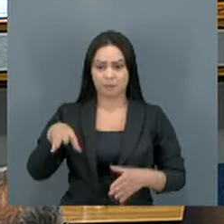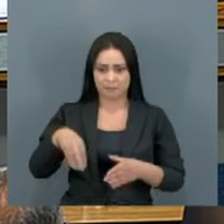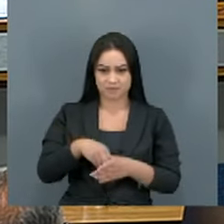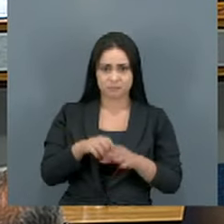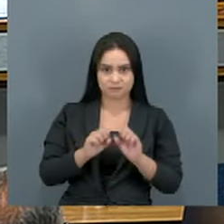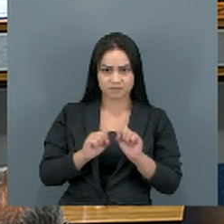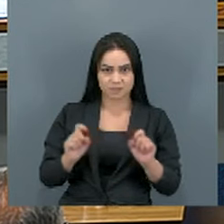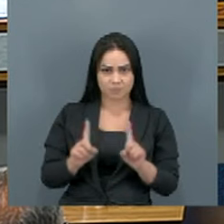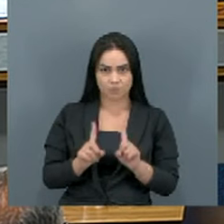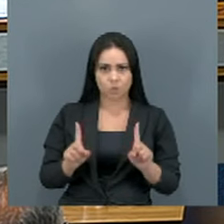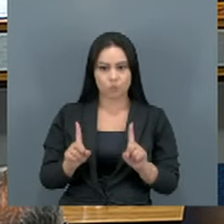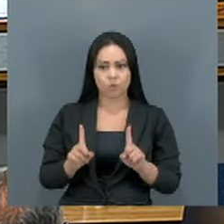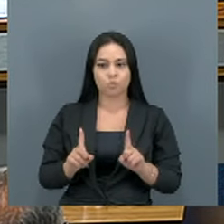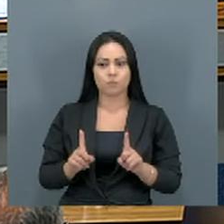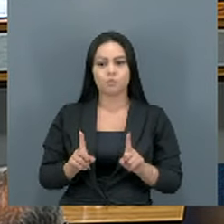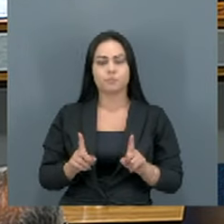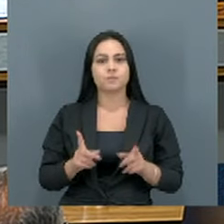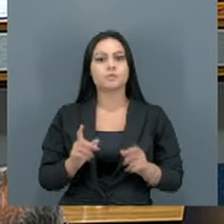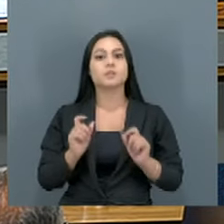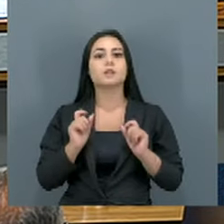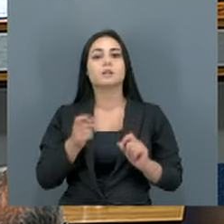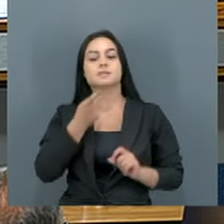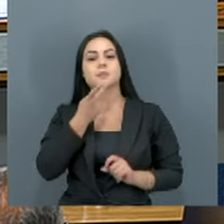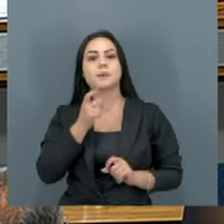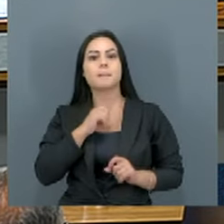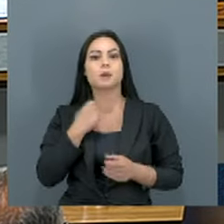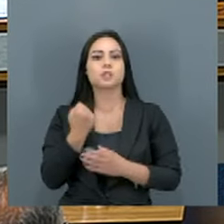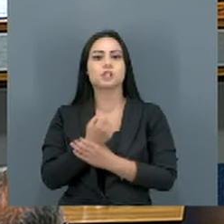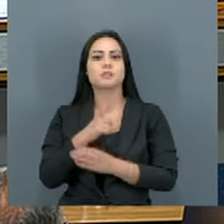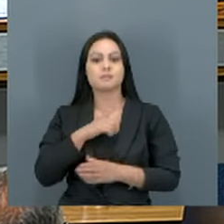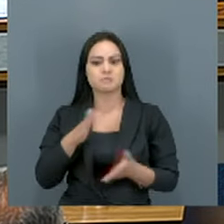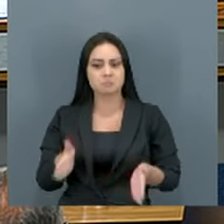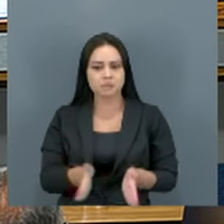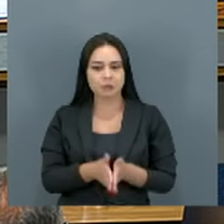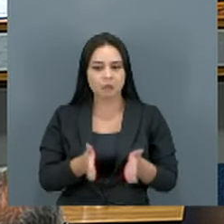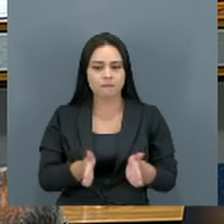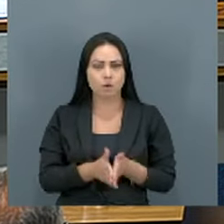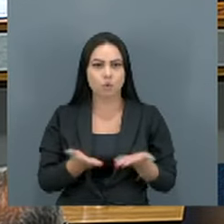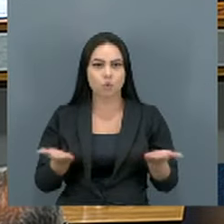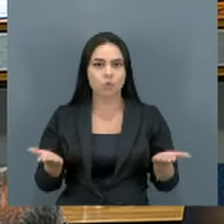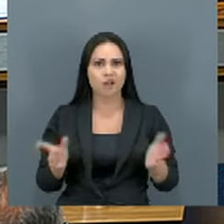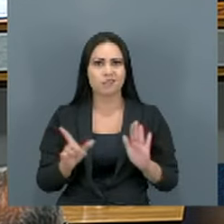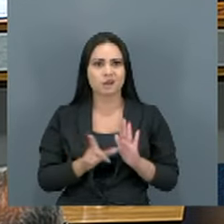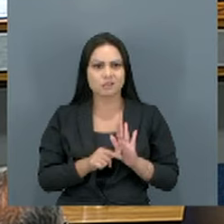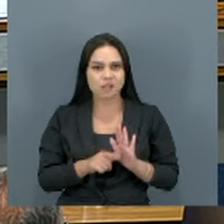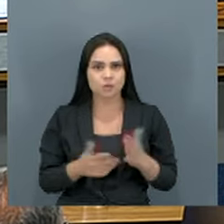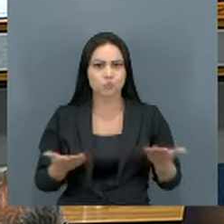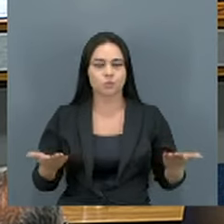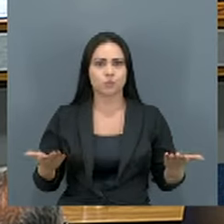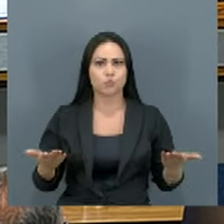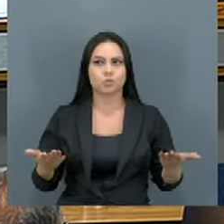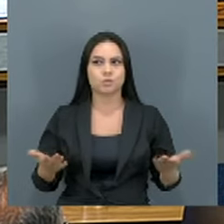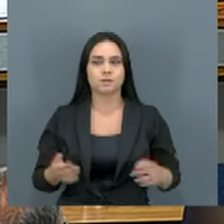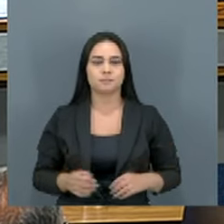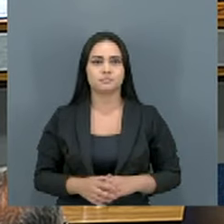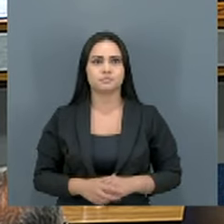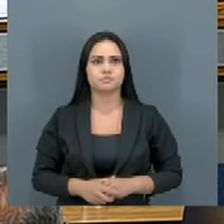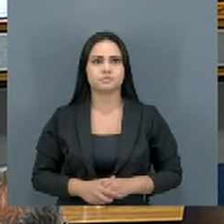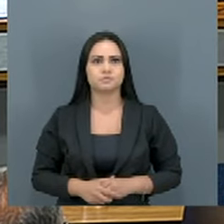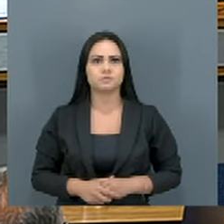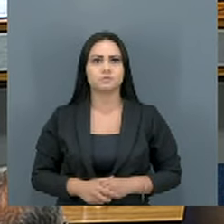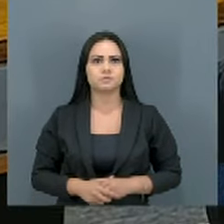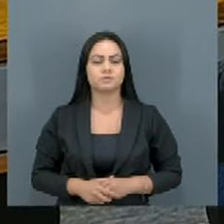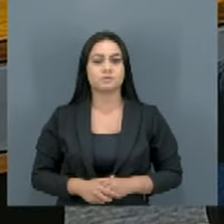não. Quer dizer que para proteger isso, o senhor tem que ser miserável. Não. Tá, atrasado. Está ironizando, Graciano, a gente está na... Né?